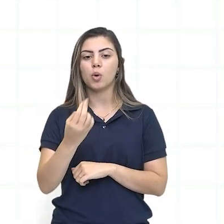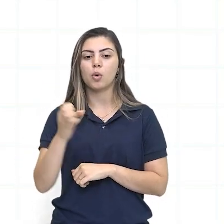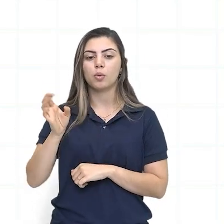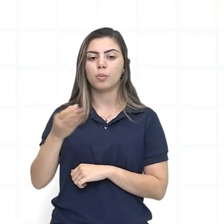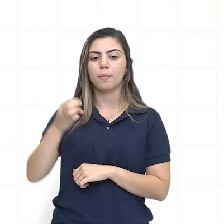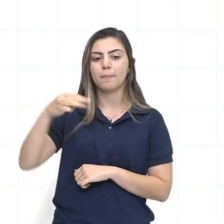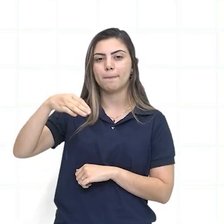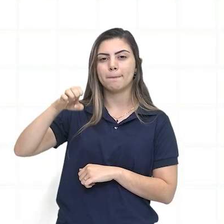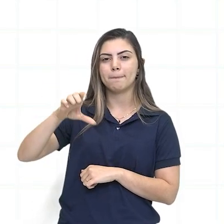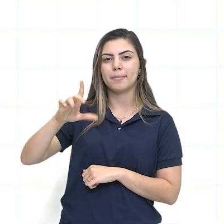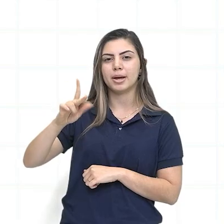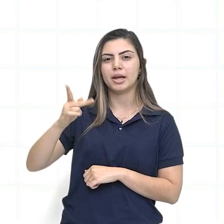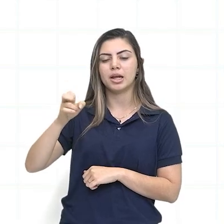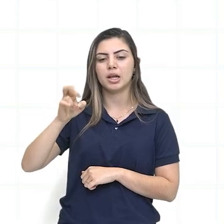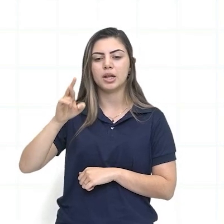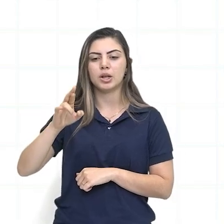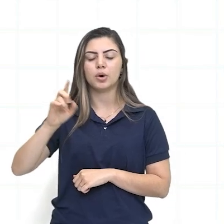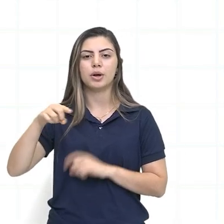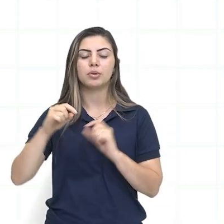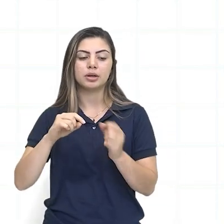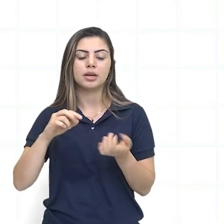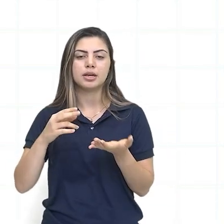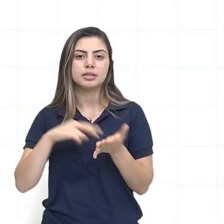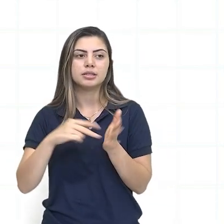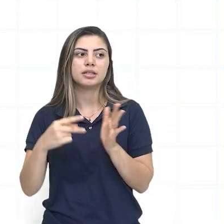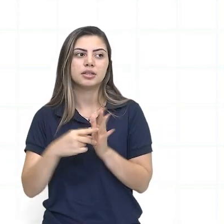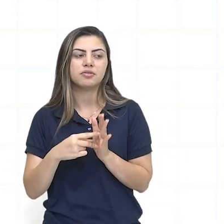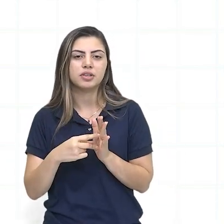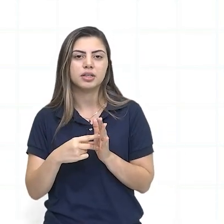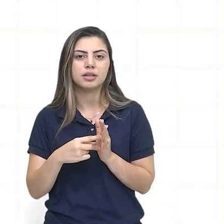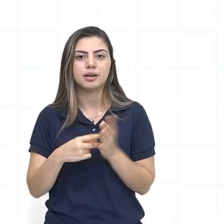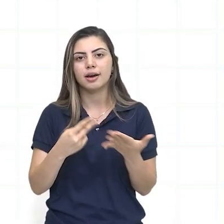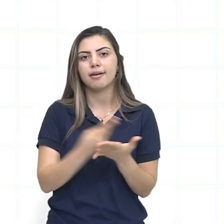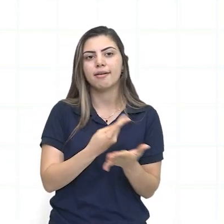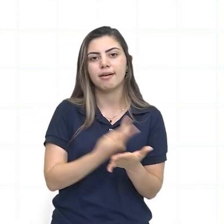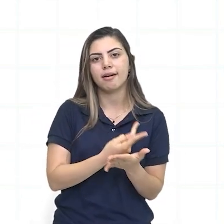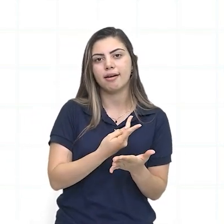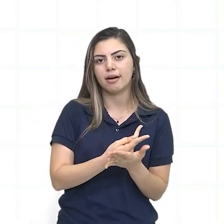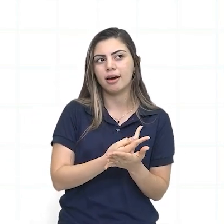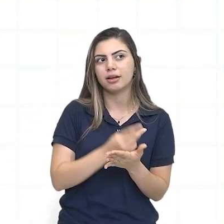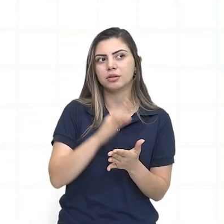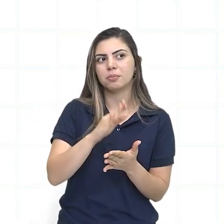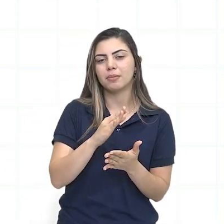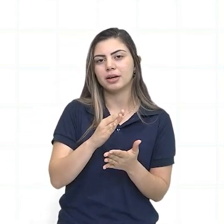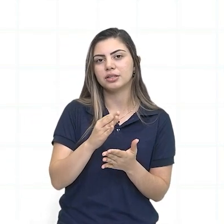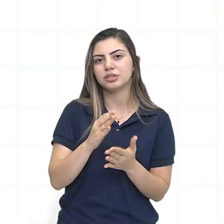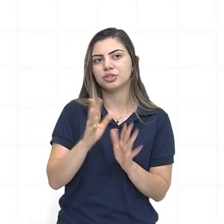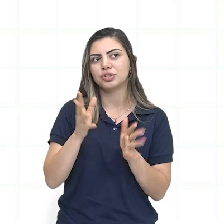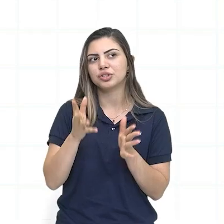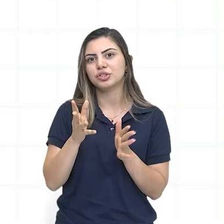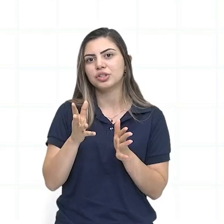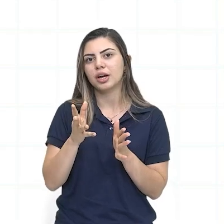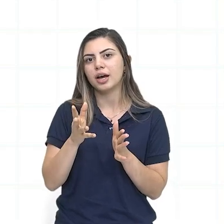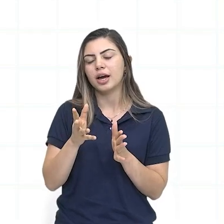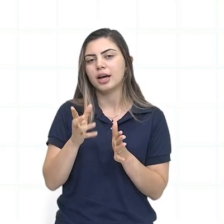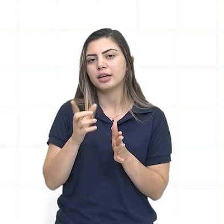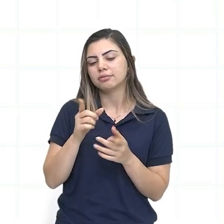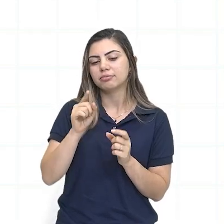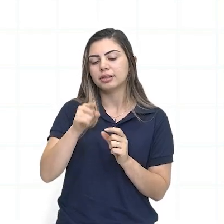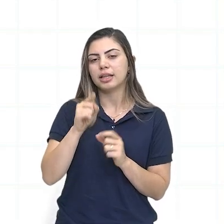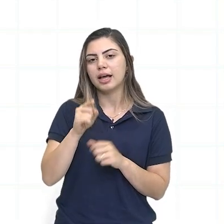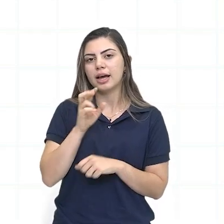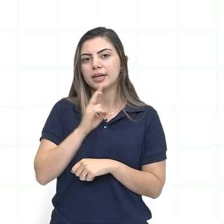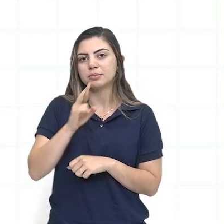traz especialmente esse sentido de correção. O Brasil, no outro exemplo, o Brasil é um país